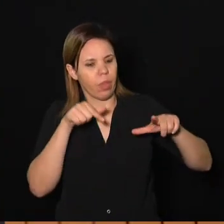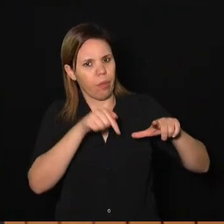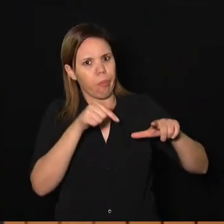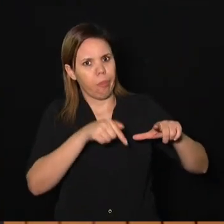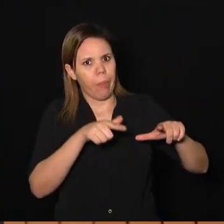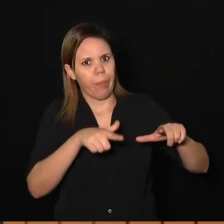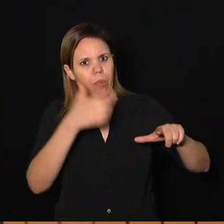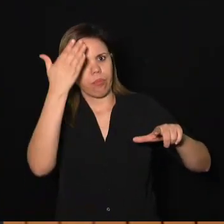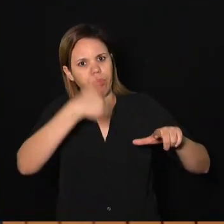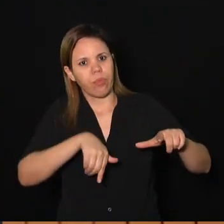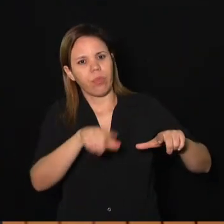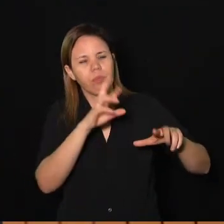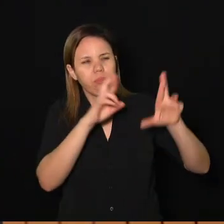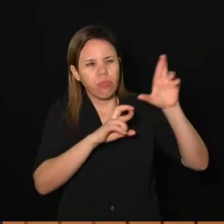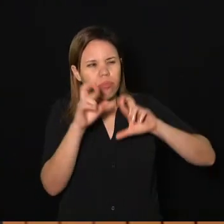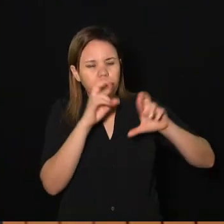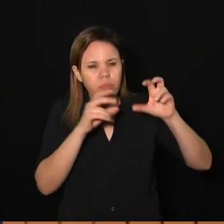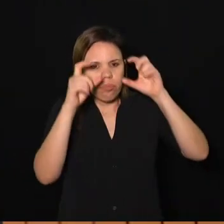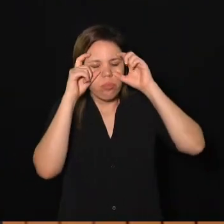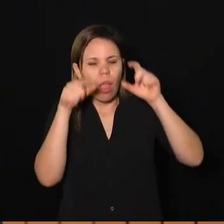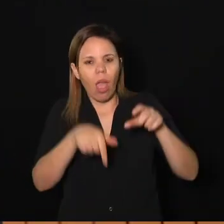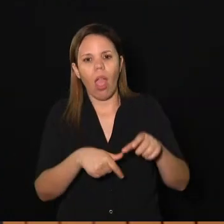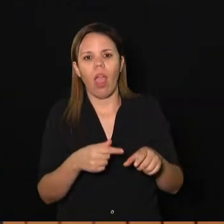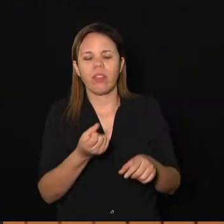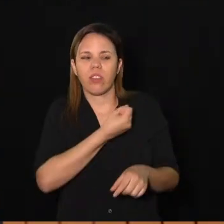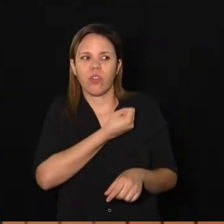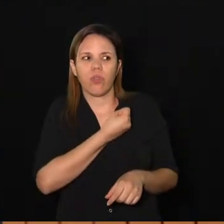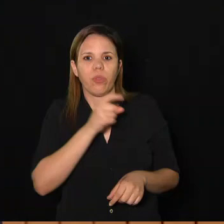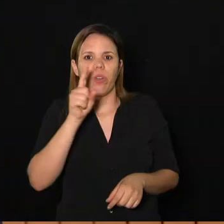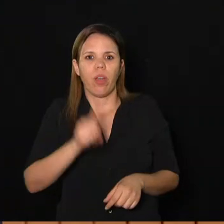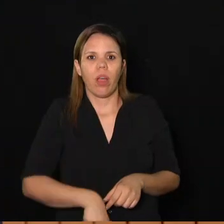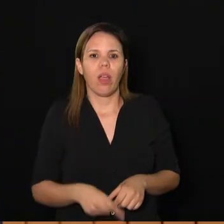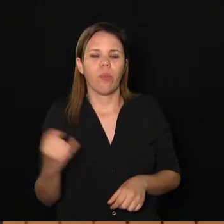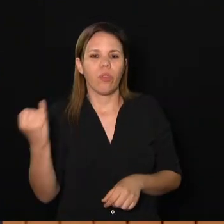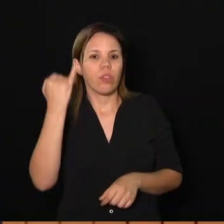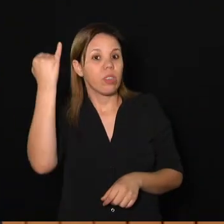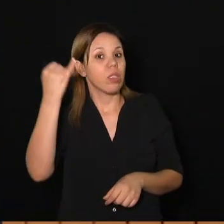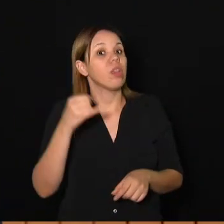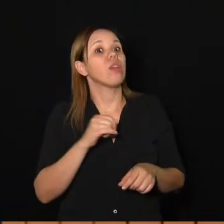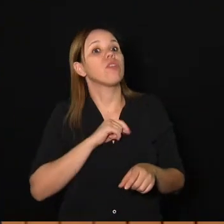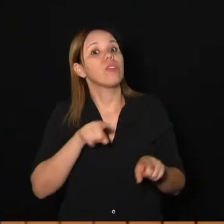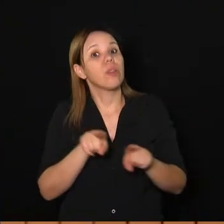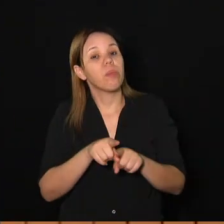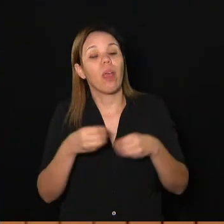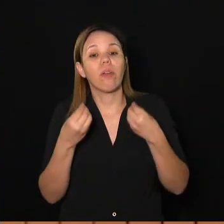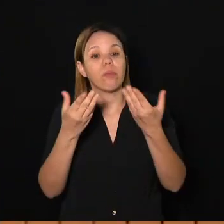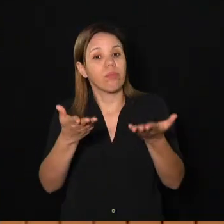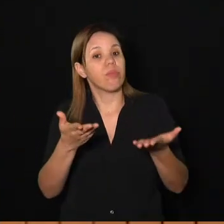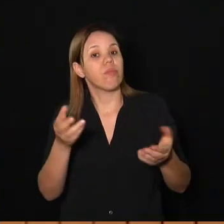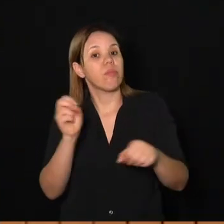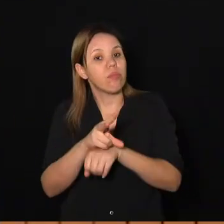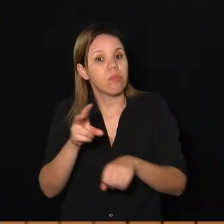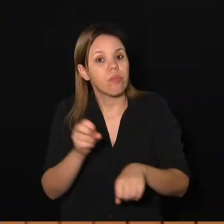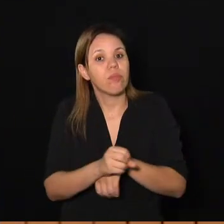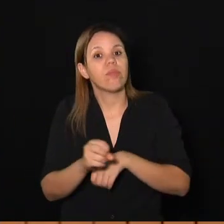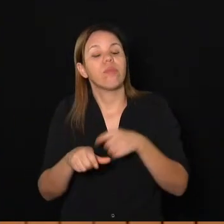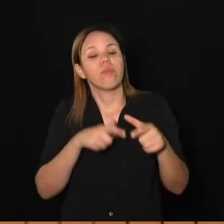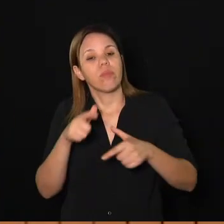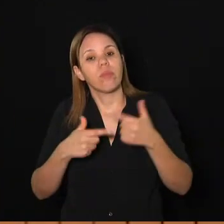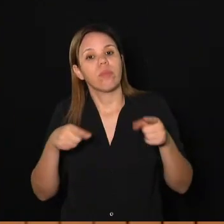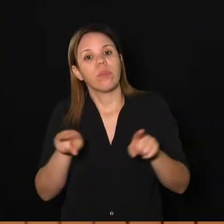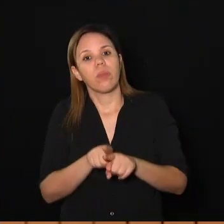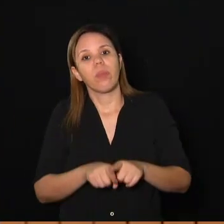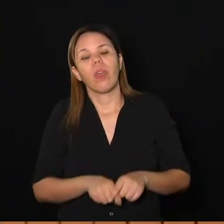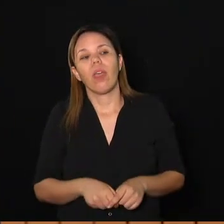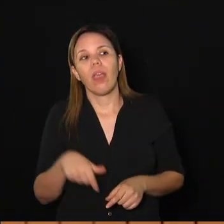impactante para a economia do município a geração de empregos a geração de receita para o